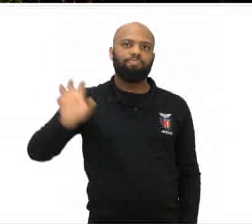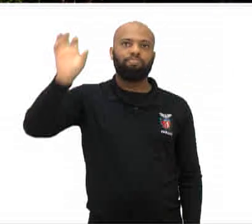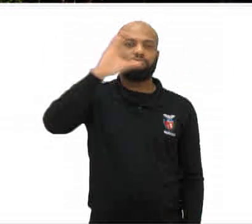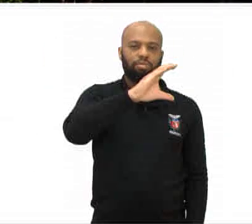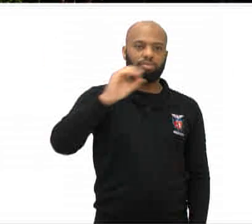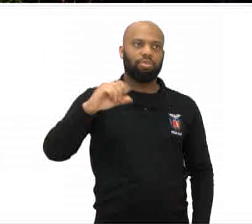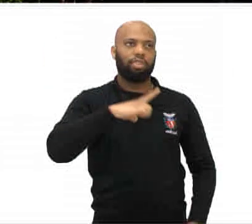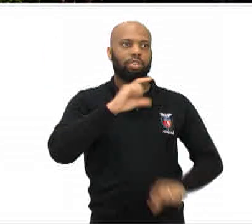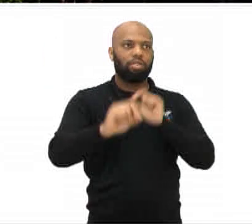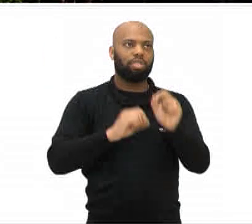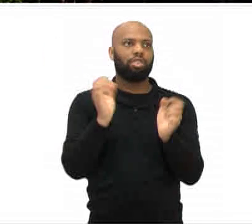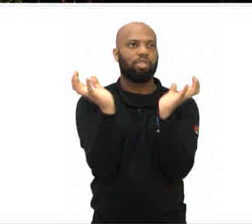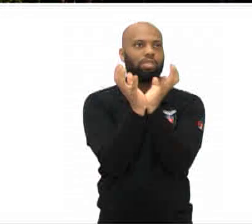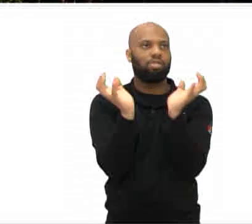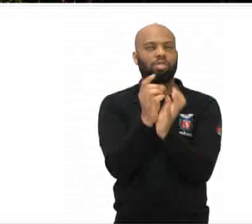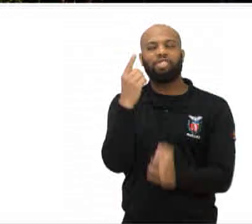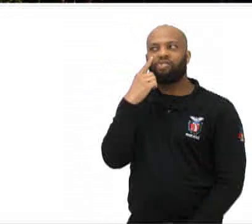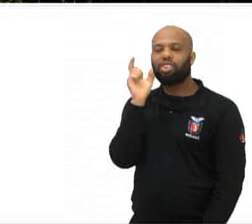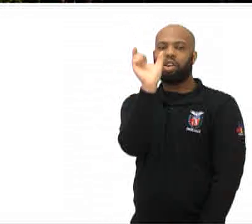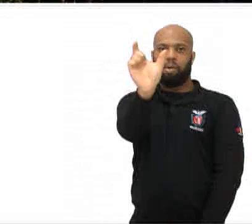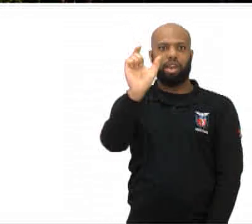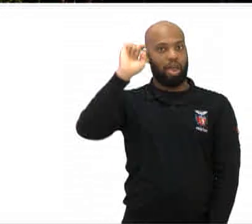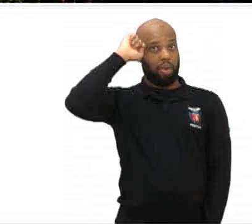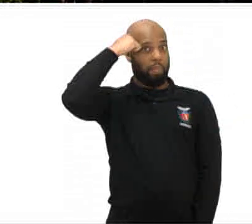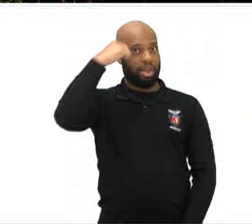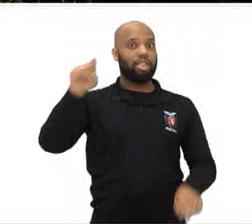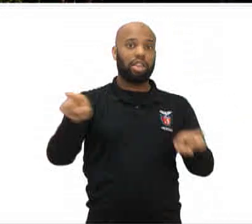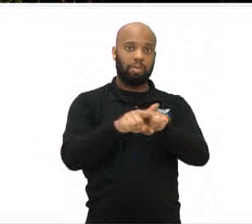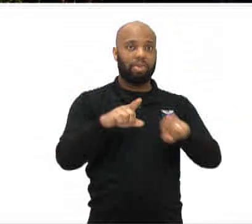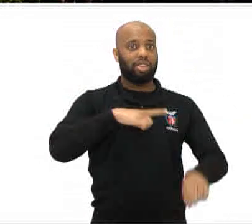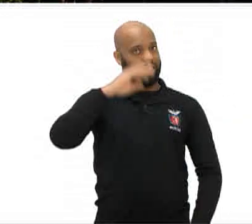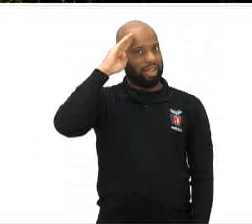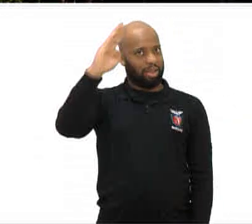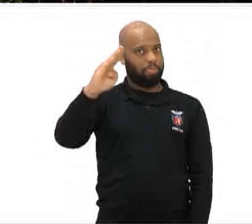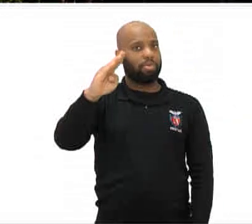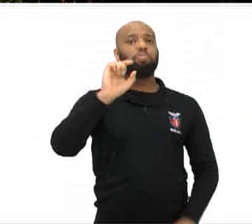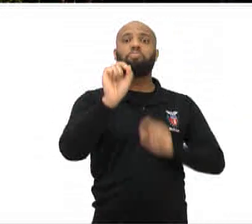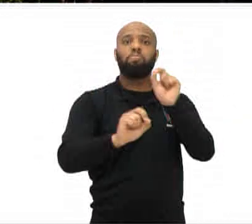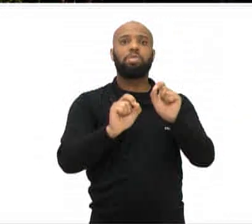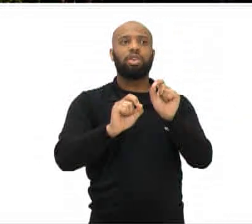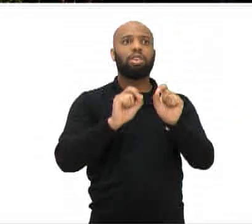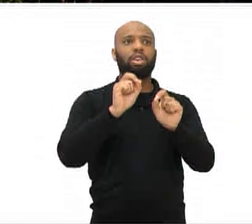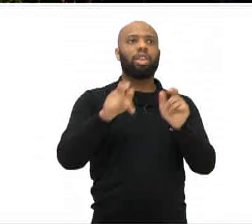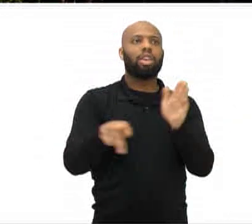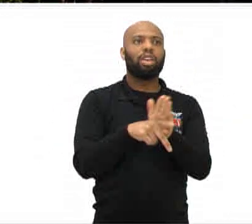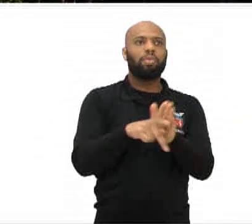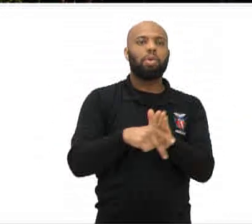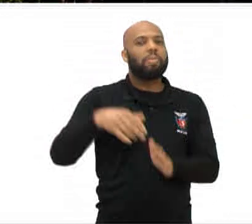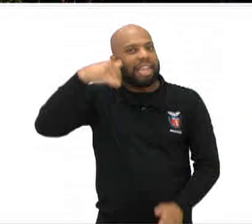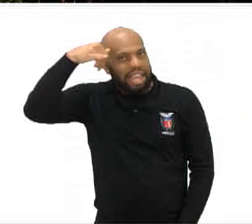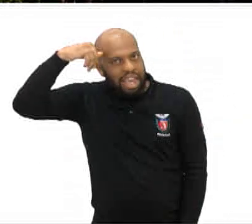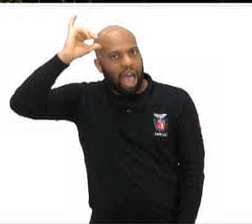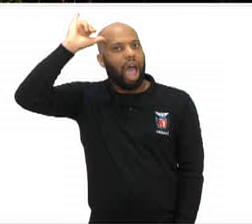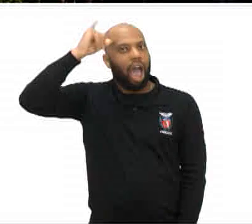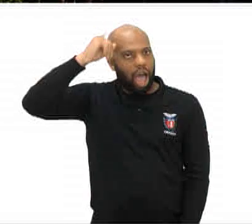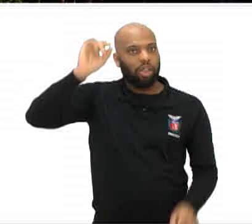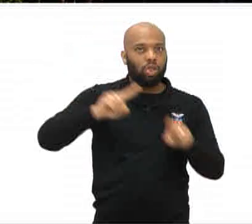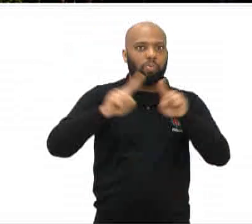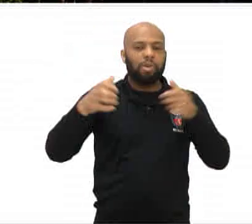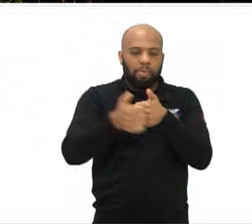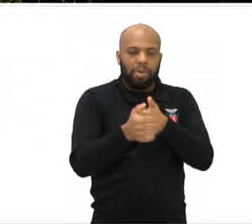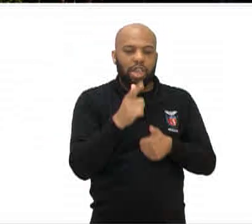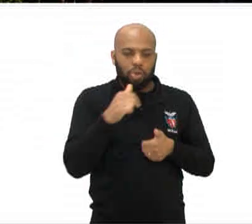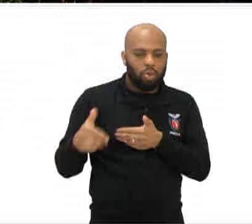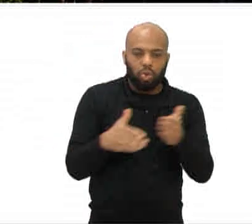os retireiros do Araguaia ali, que tem como principal atividade também o pastoreio de gado, mas lá daí no rio Araguaia,